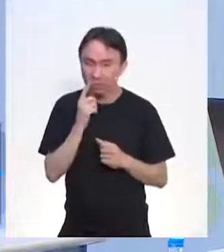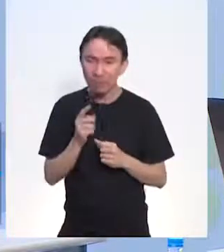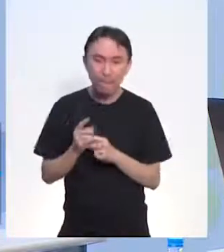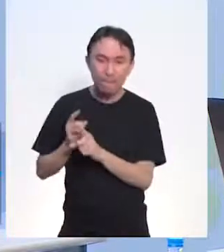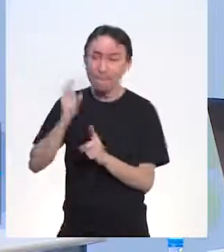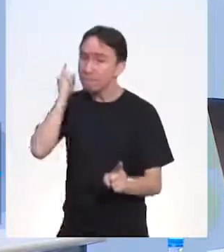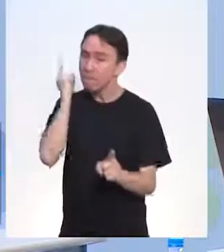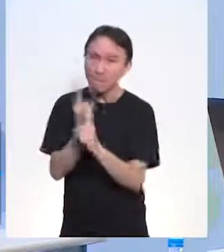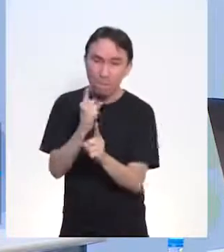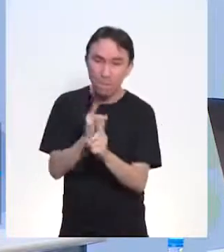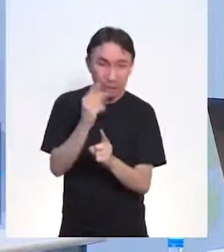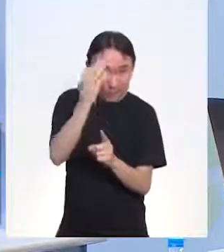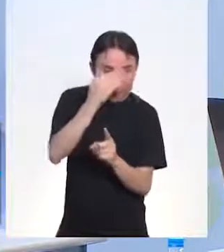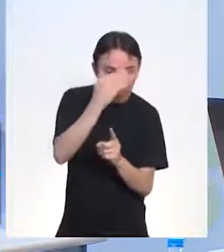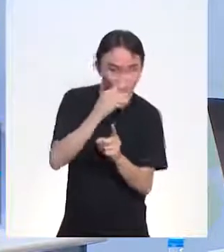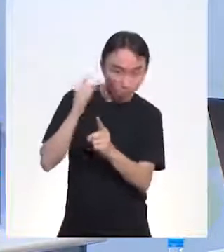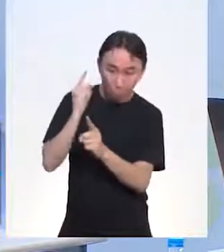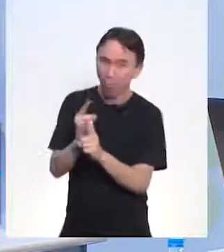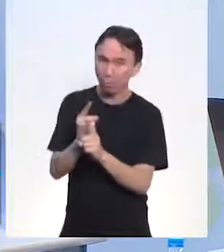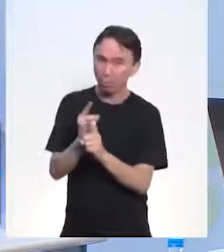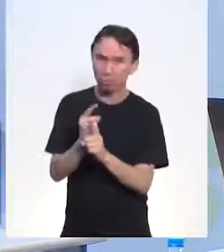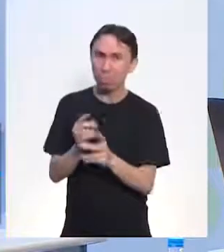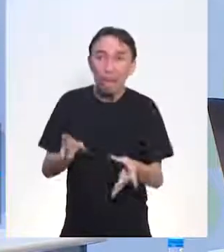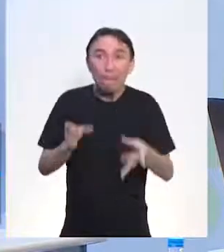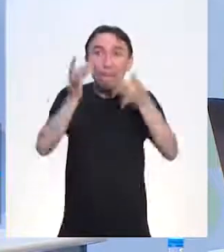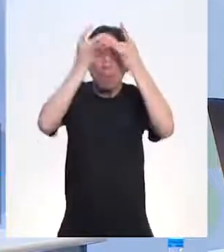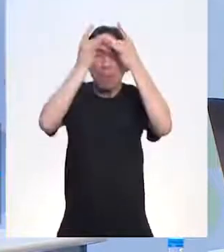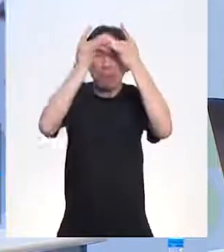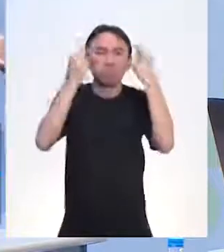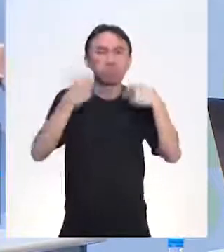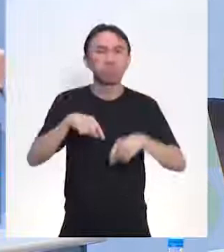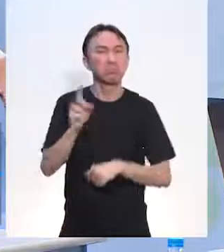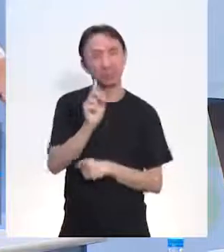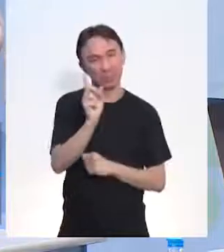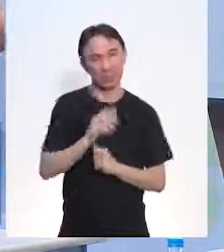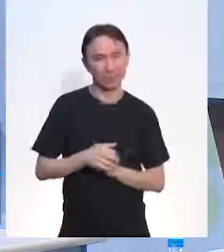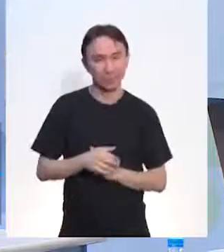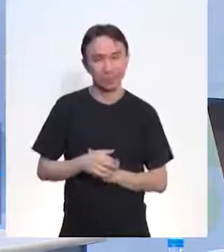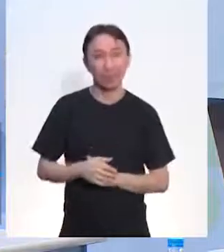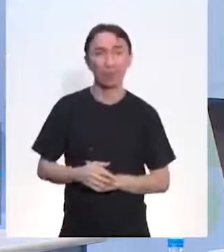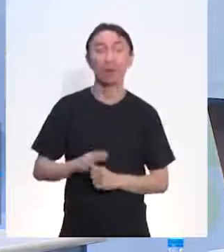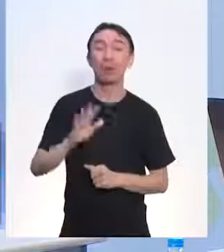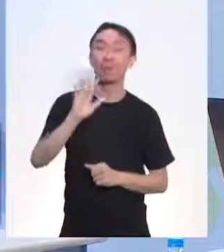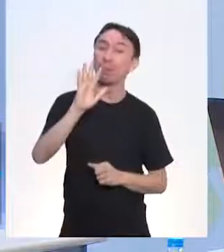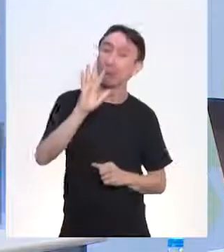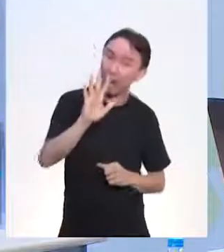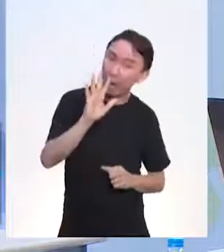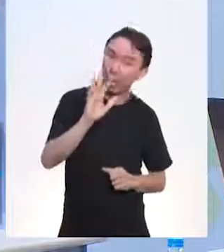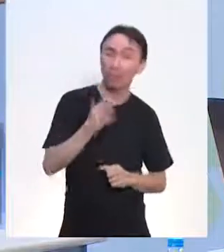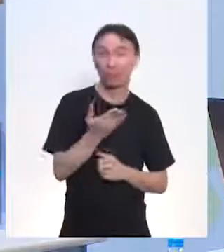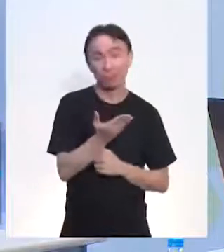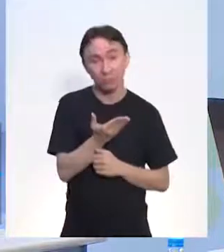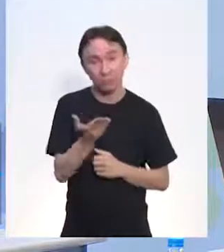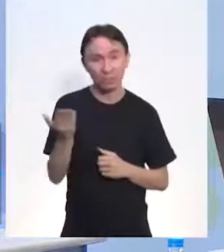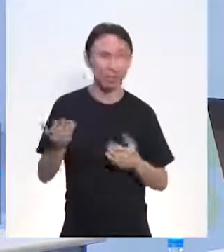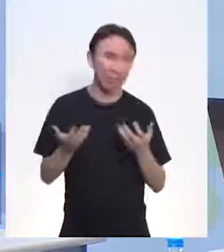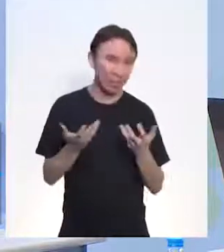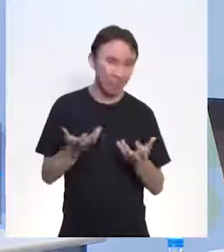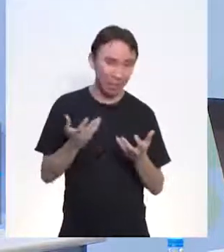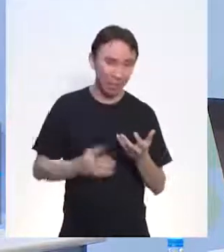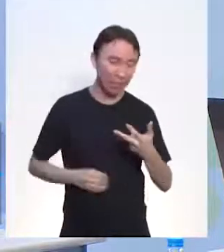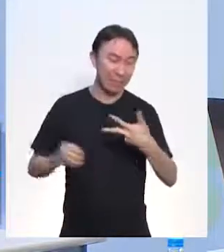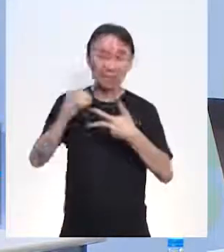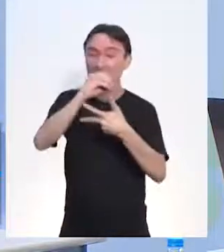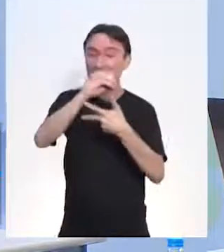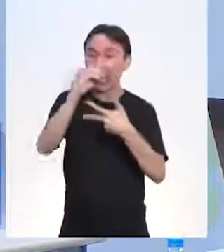nessa relação, você não precisa decorar. Agora, se você está querendo já prestar um Enem como